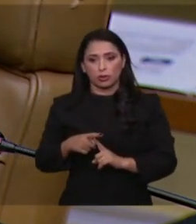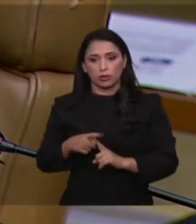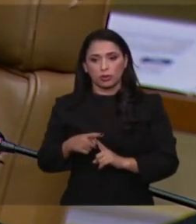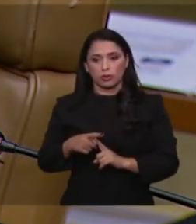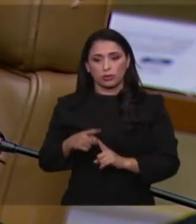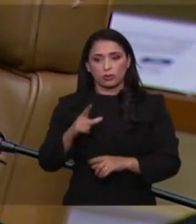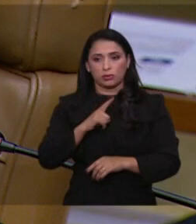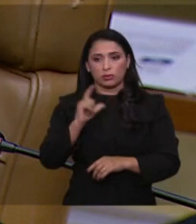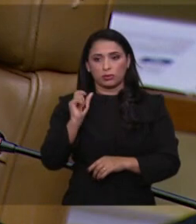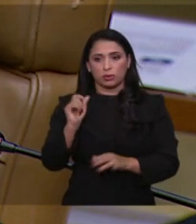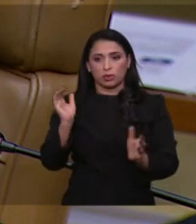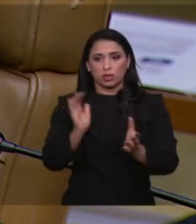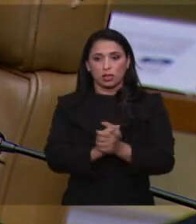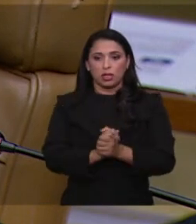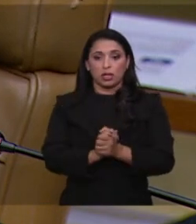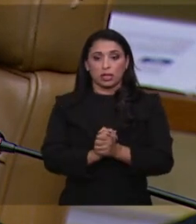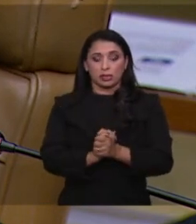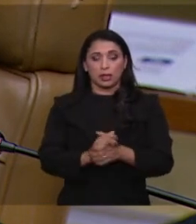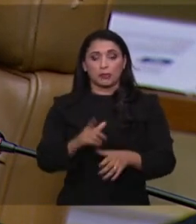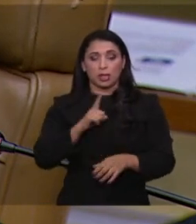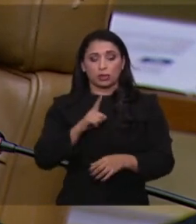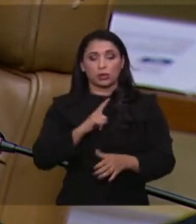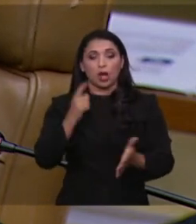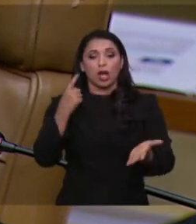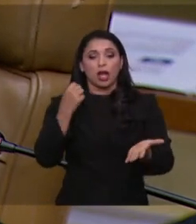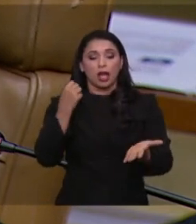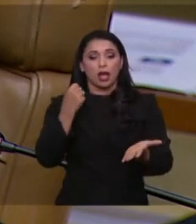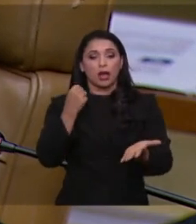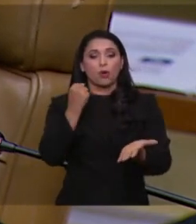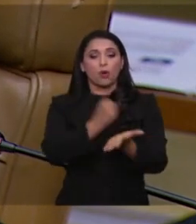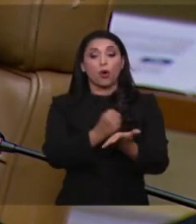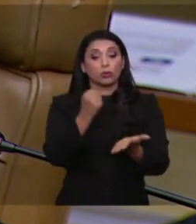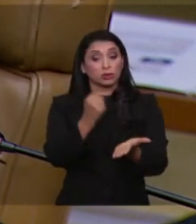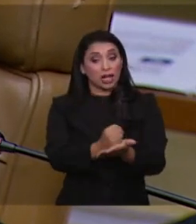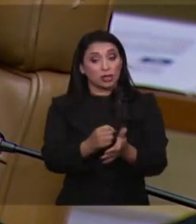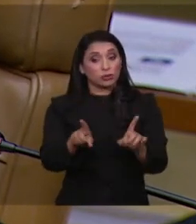o casamento, ao mesmo tempo que é um contrato, é um instituto.